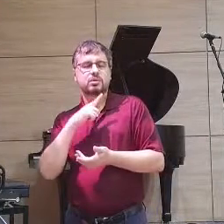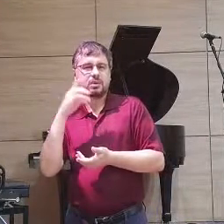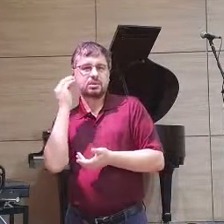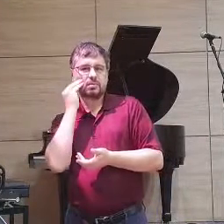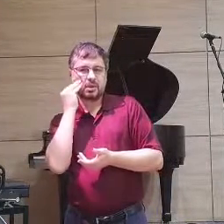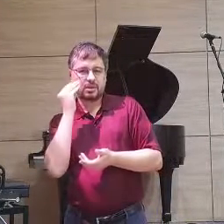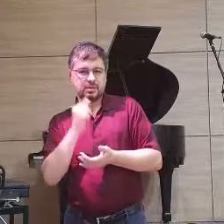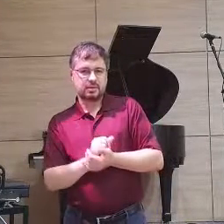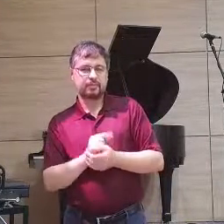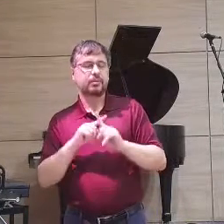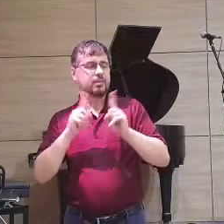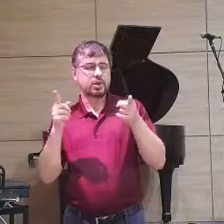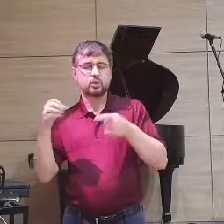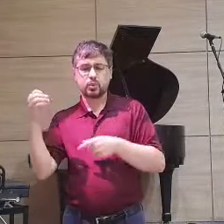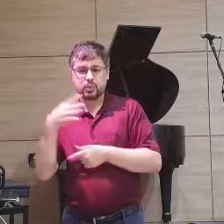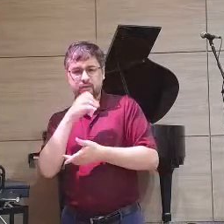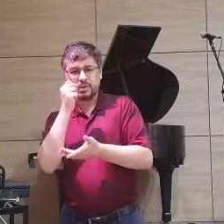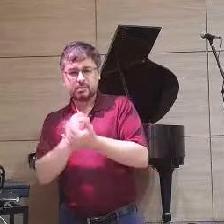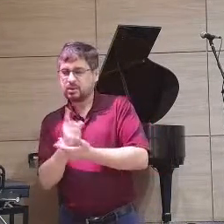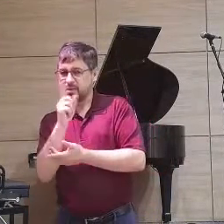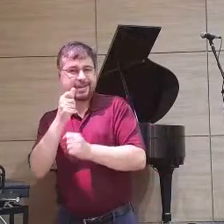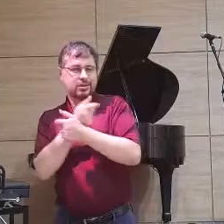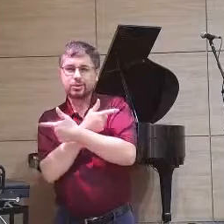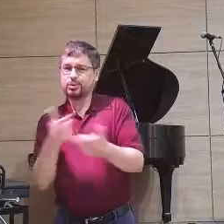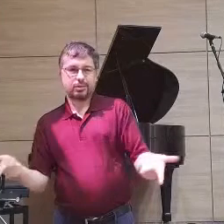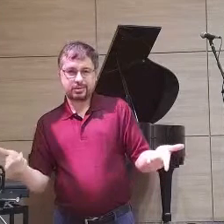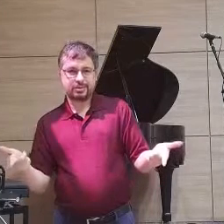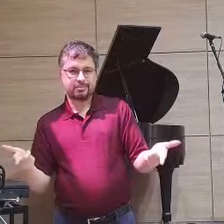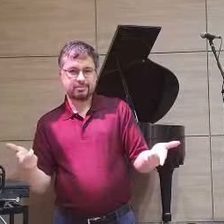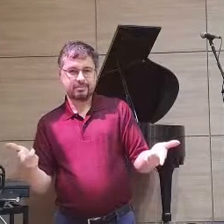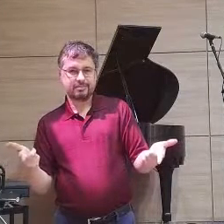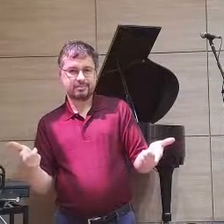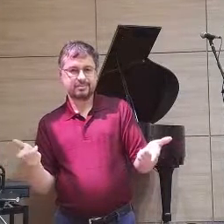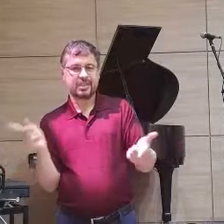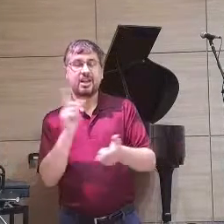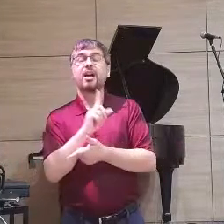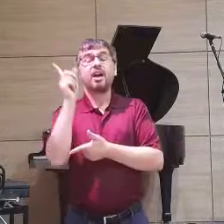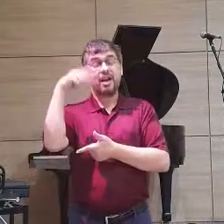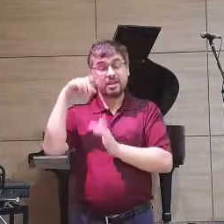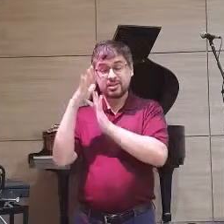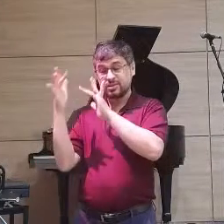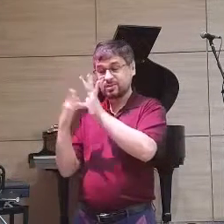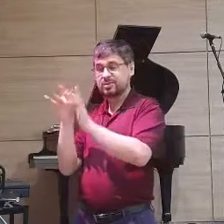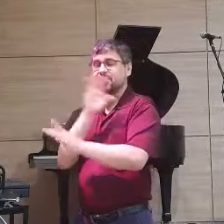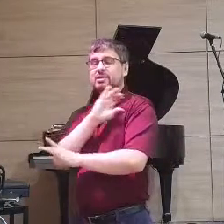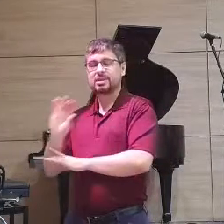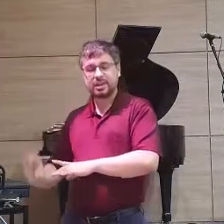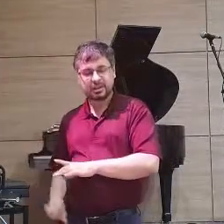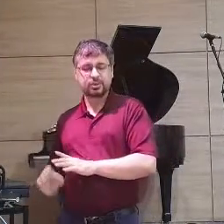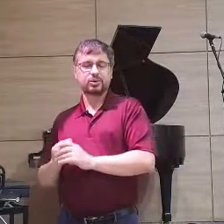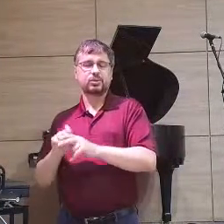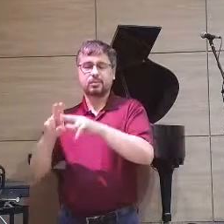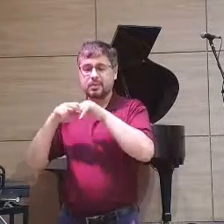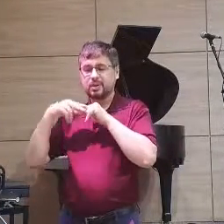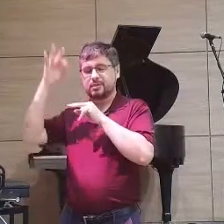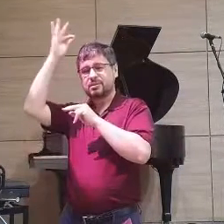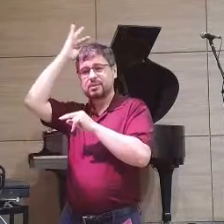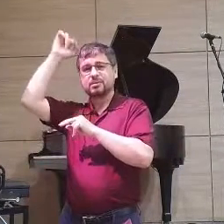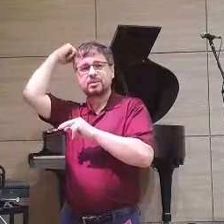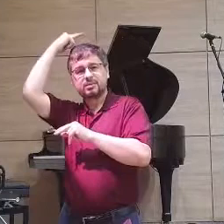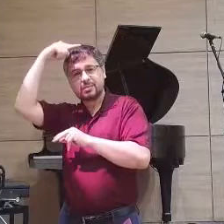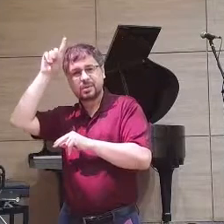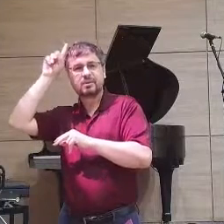não é mais forte não se lança mais forte o novo te a Jesus Cristo através do Santo Espírito